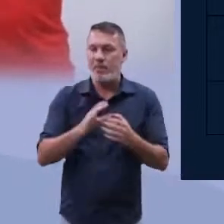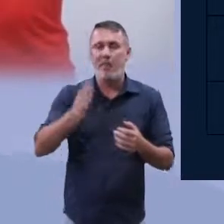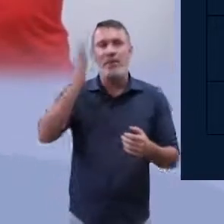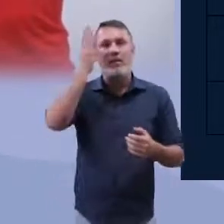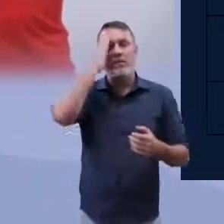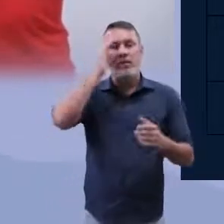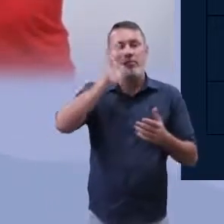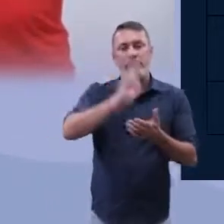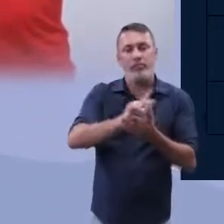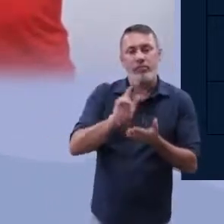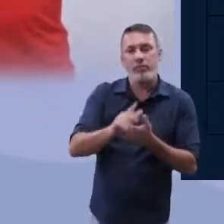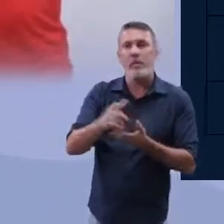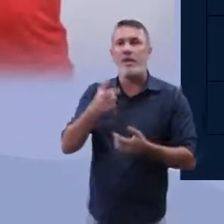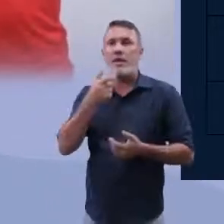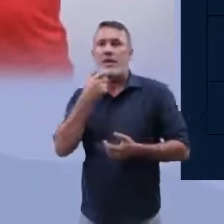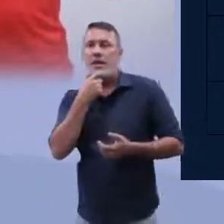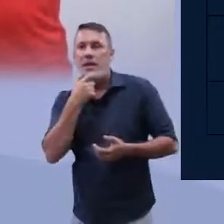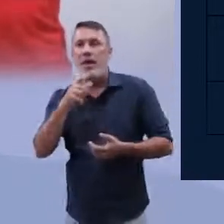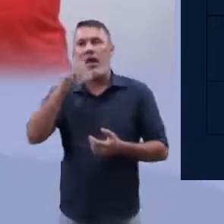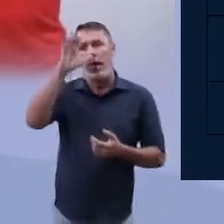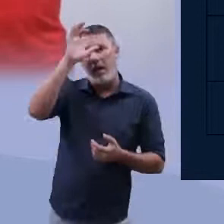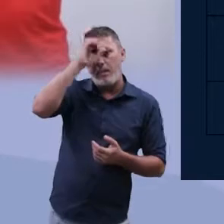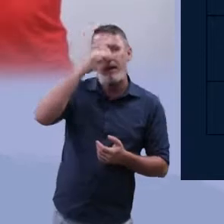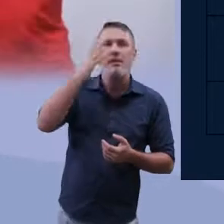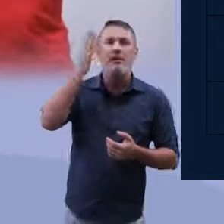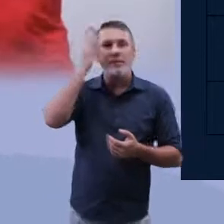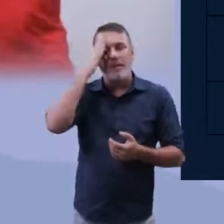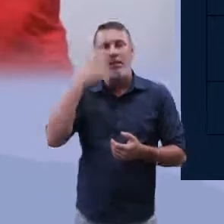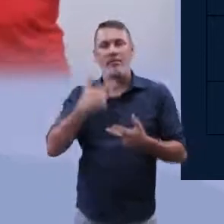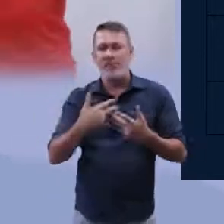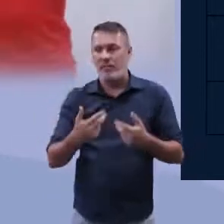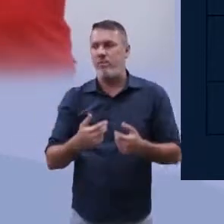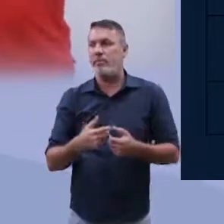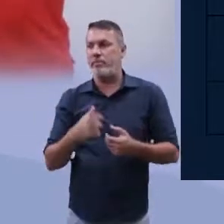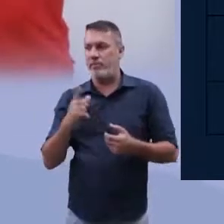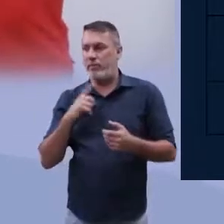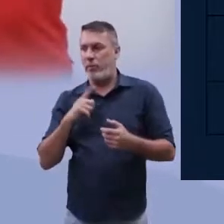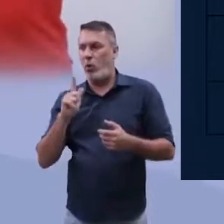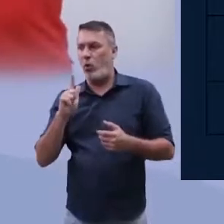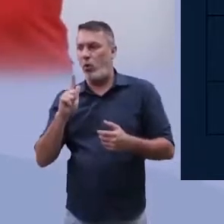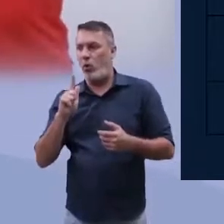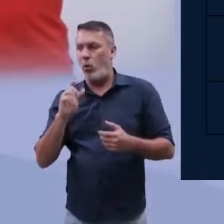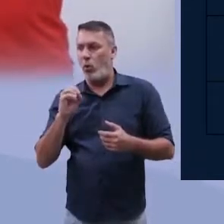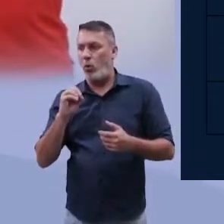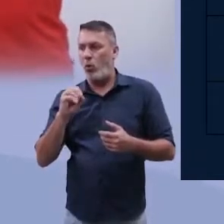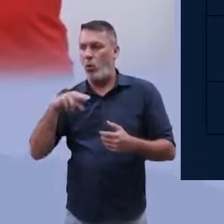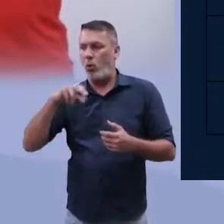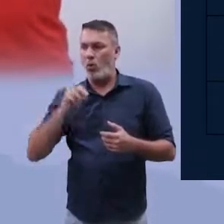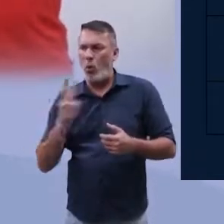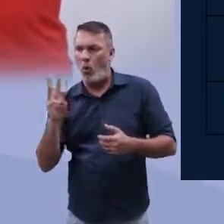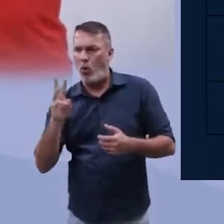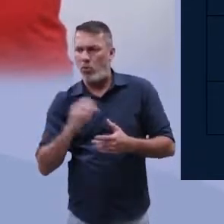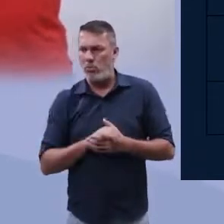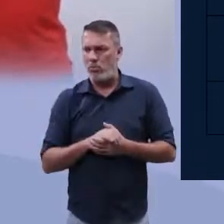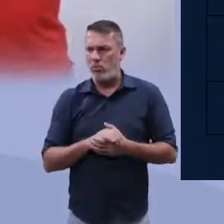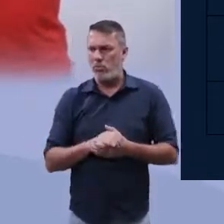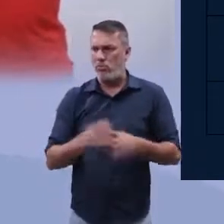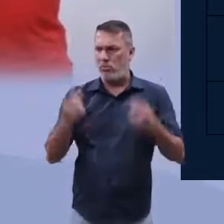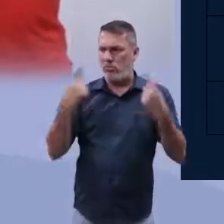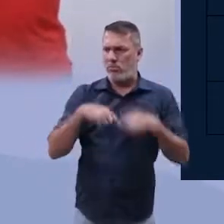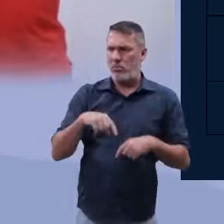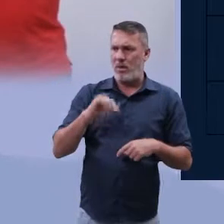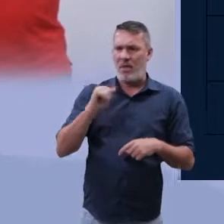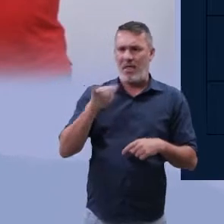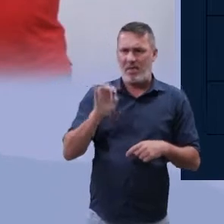tennis, he can play the guitar, he can speak English, he can speak Japanese. Can I go now? Tipo, né? Can I go